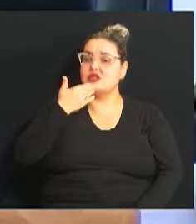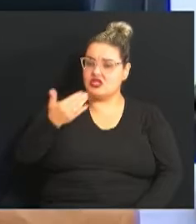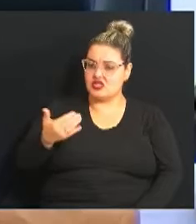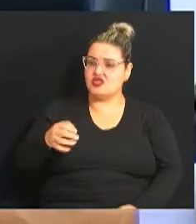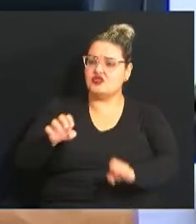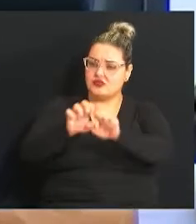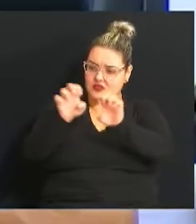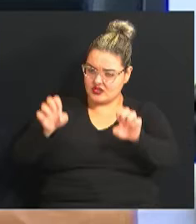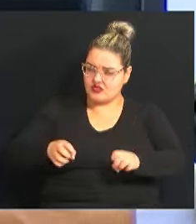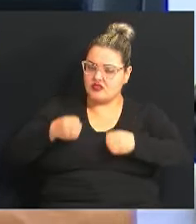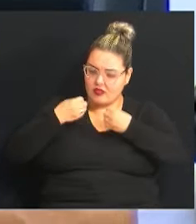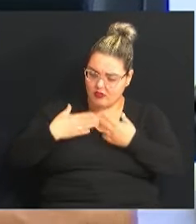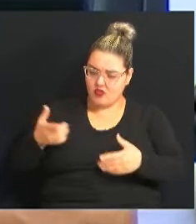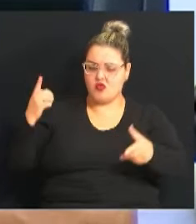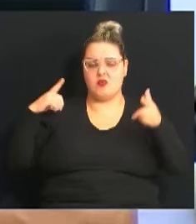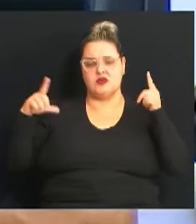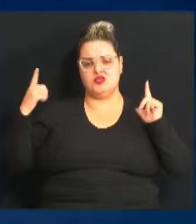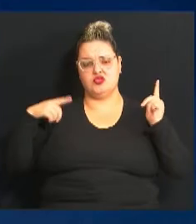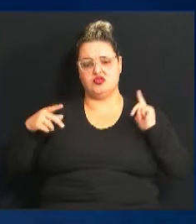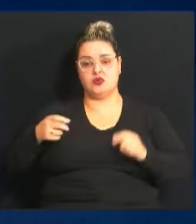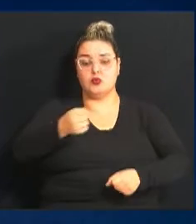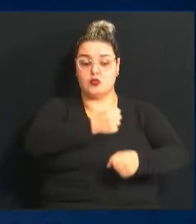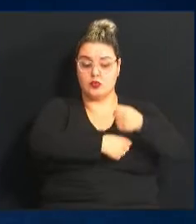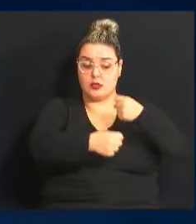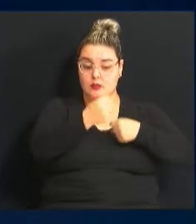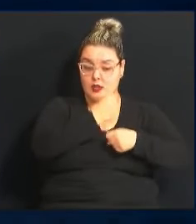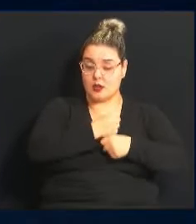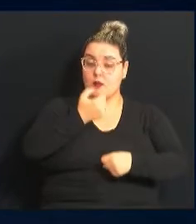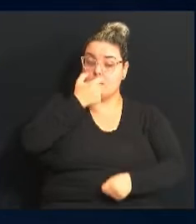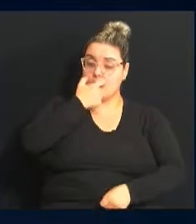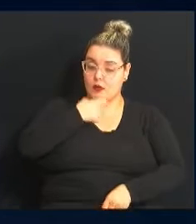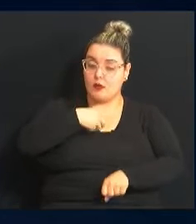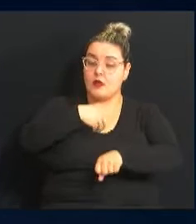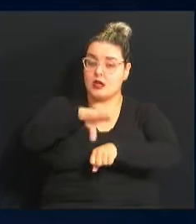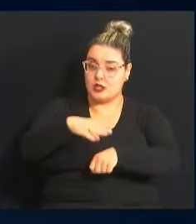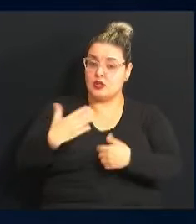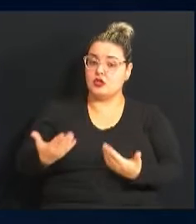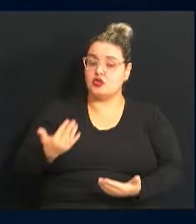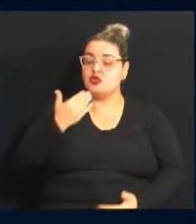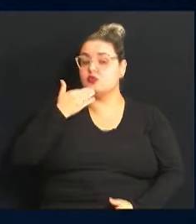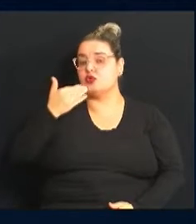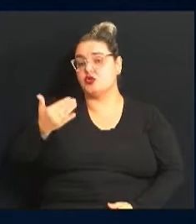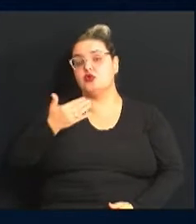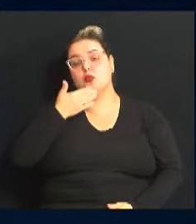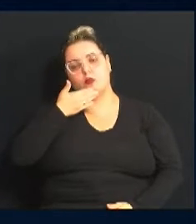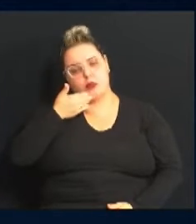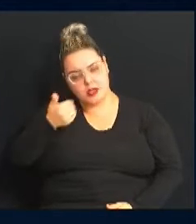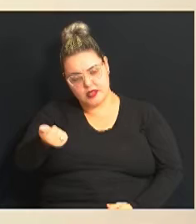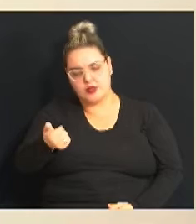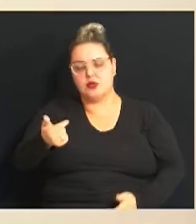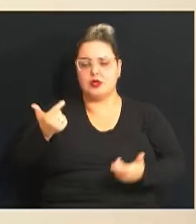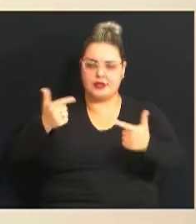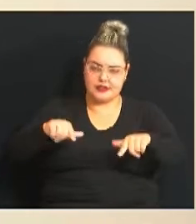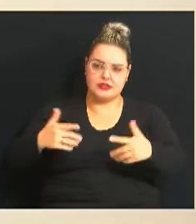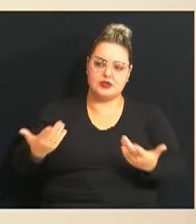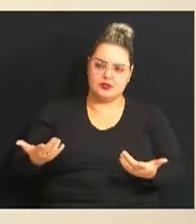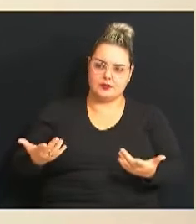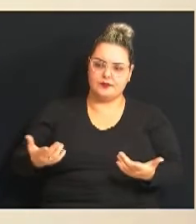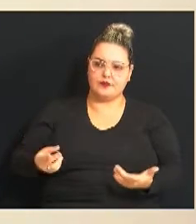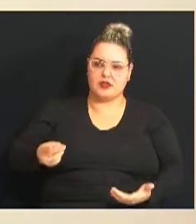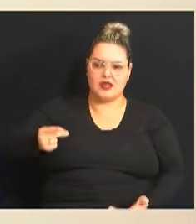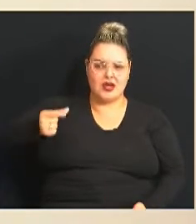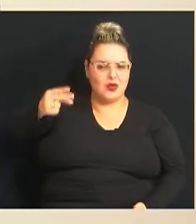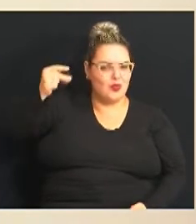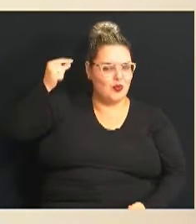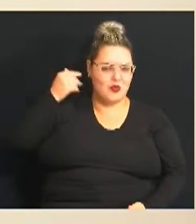estrutura. No ano passado, o vereador Marrom Cunha fez uma indicação e solicitou melhorias neste local. Muito antiga. Isso